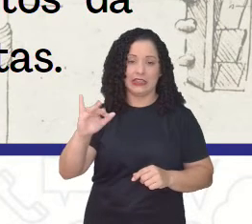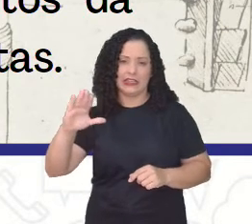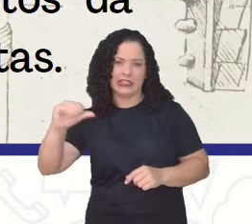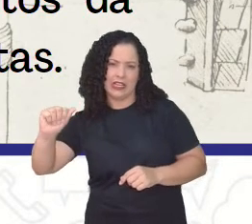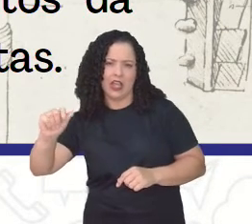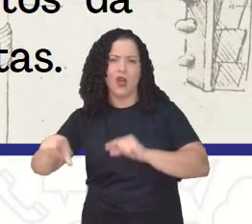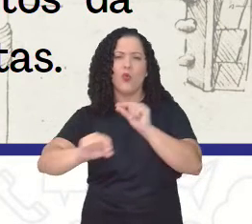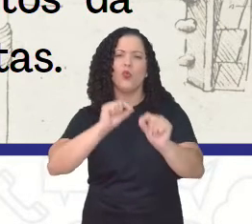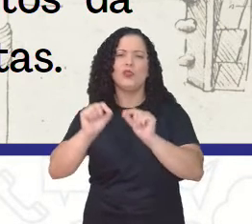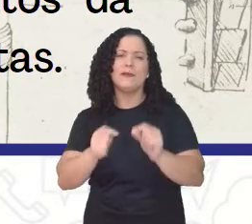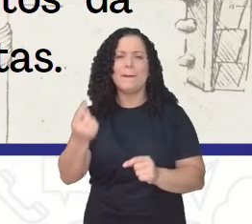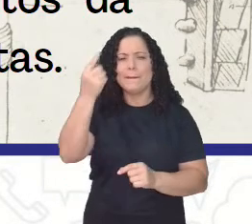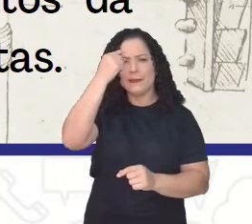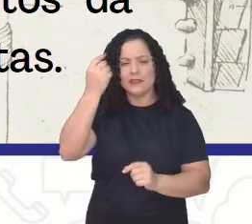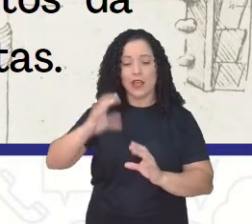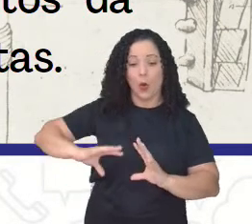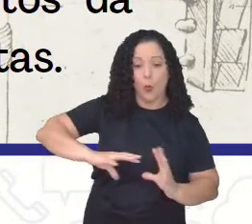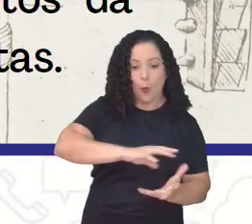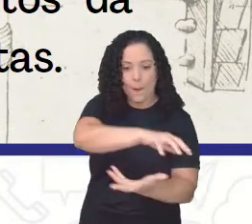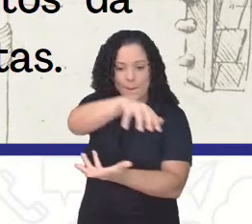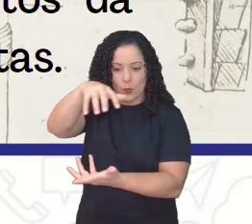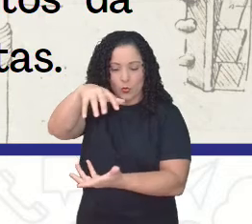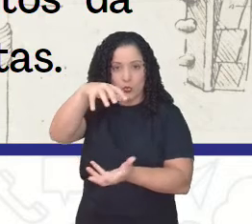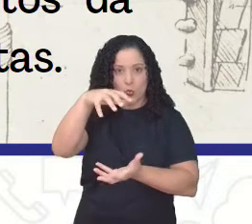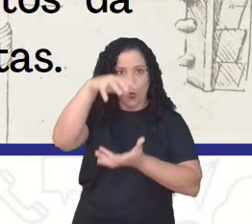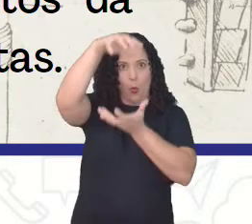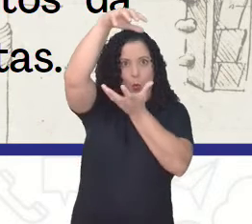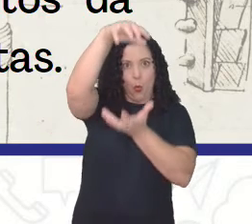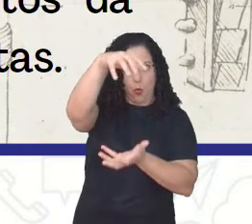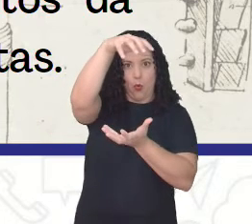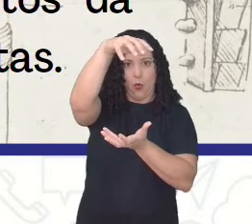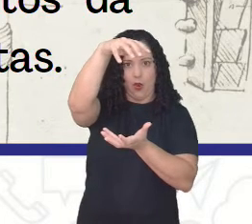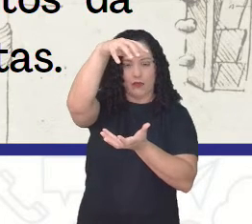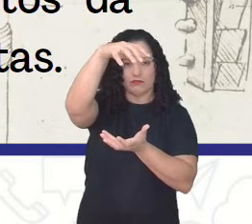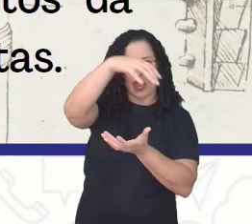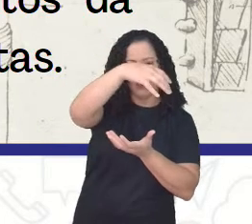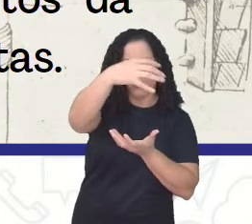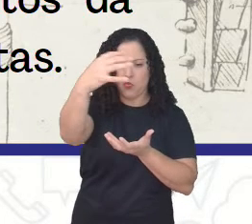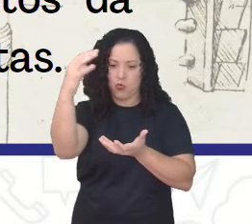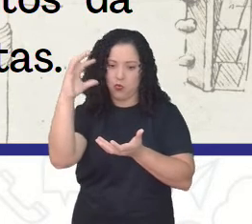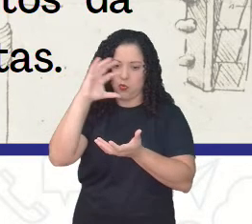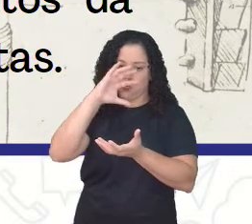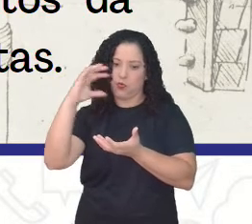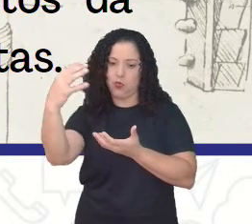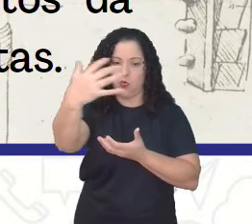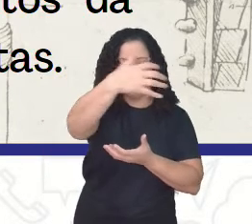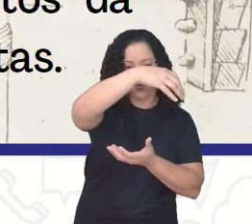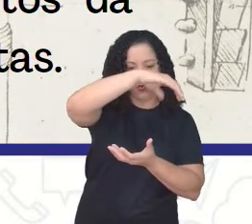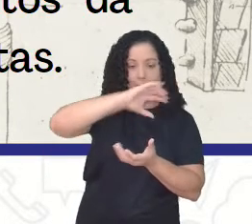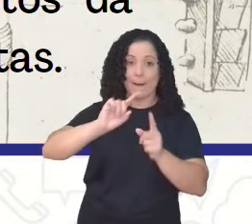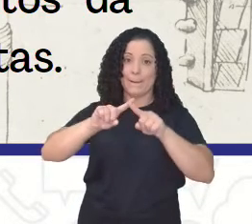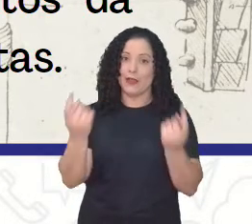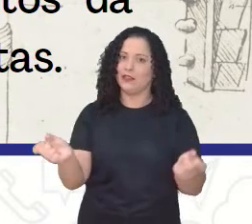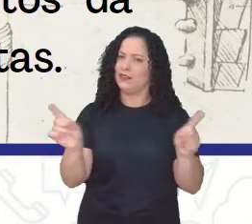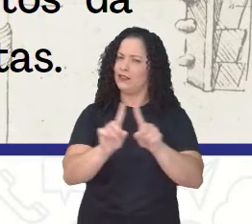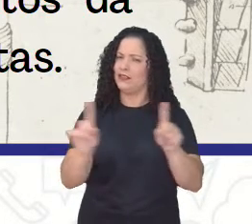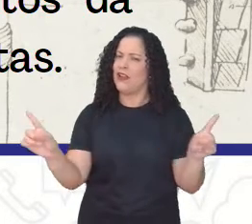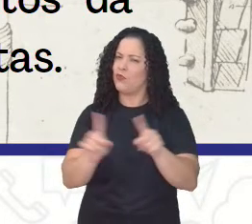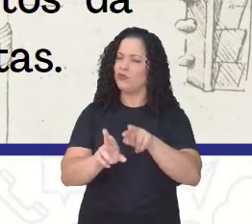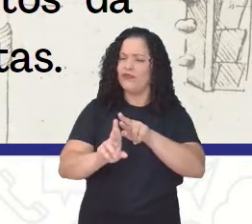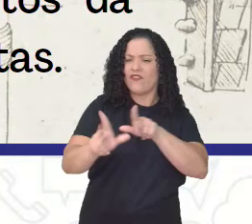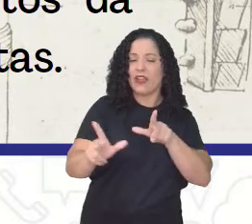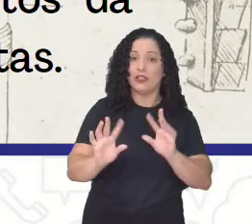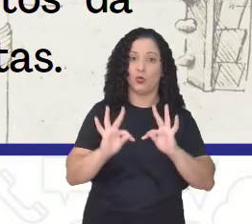centro do universo. Aí Copérnico ele vai dizer o seguinte, né? Ele vai dizer, não, tudo está girando ao redor da Terra,